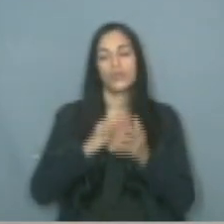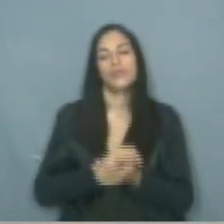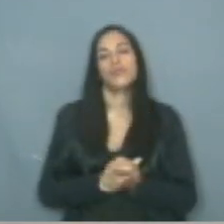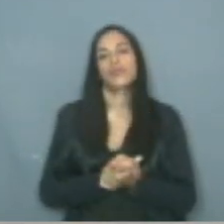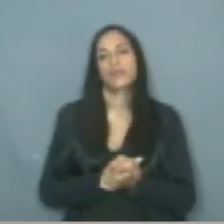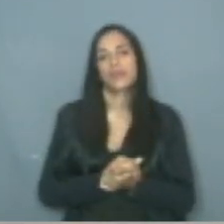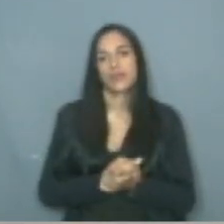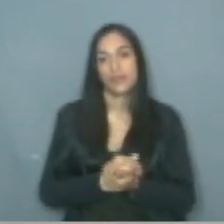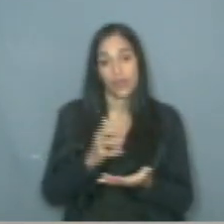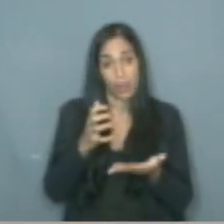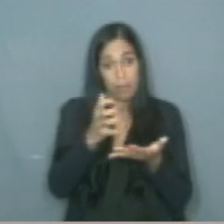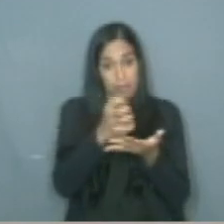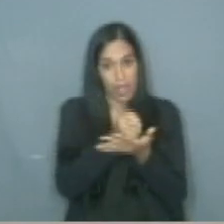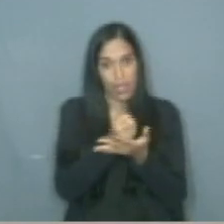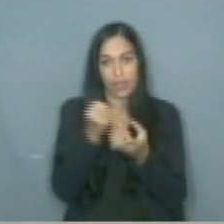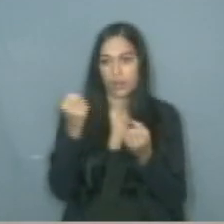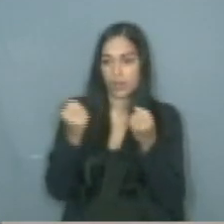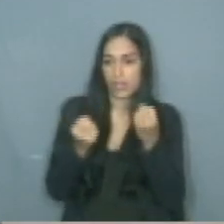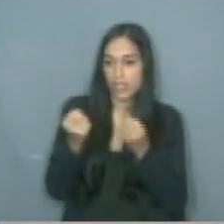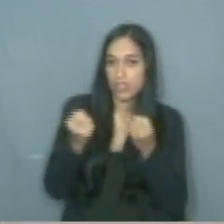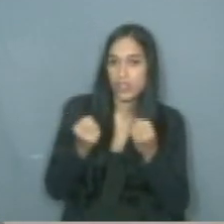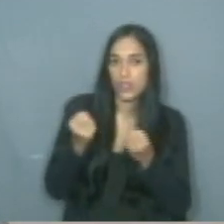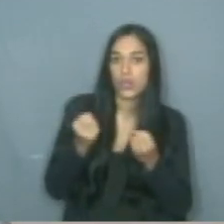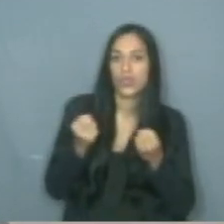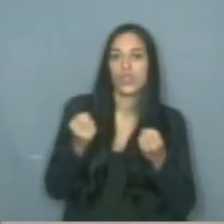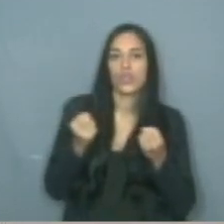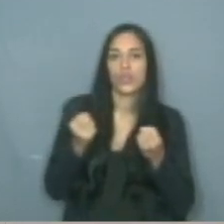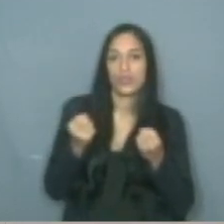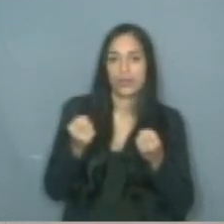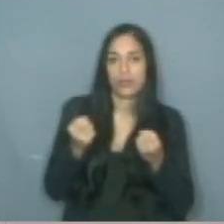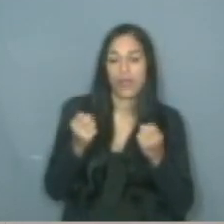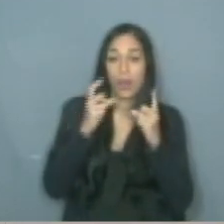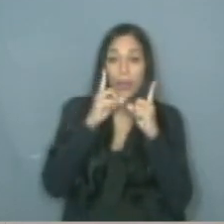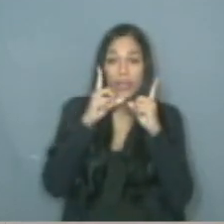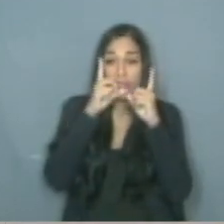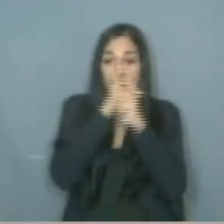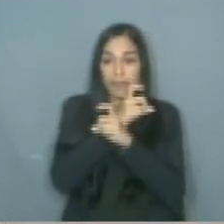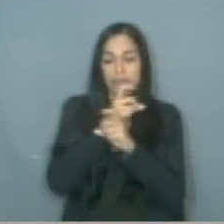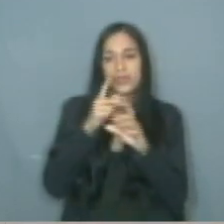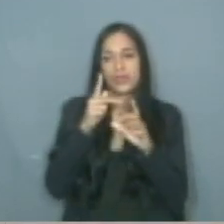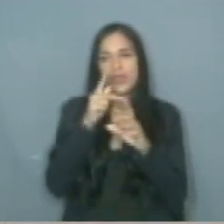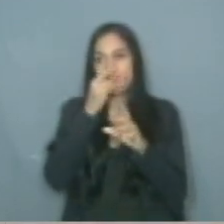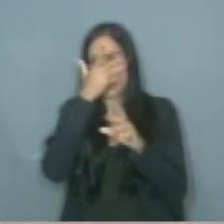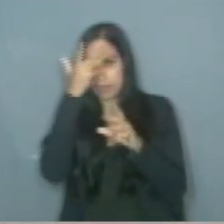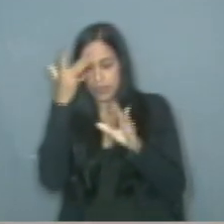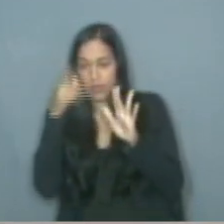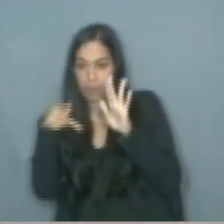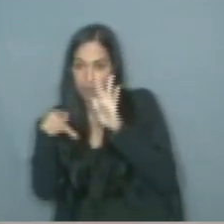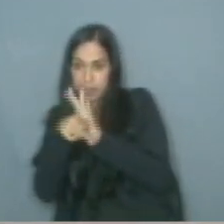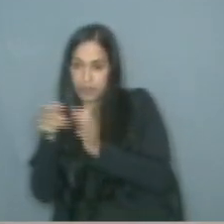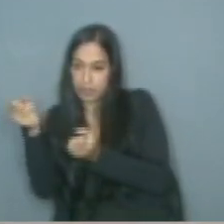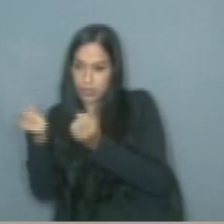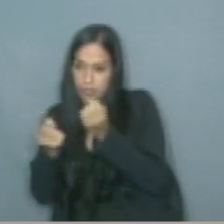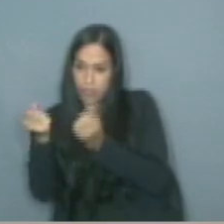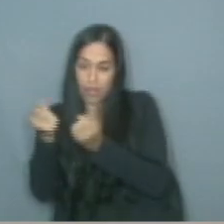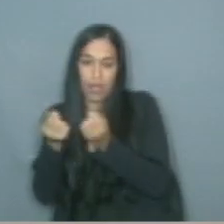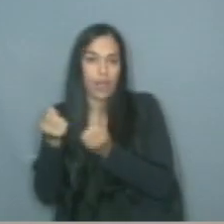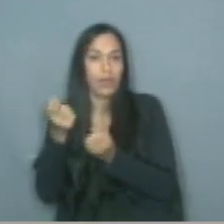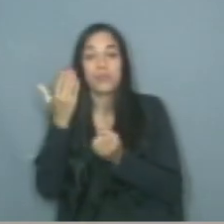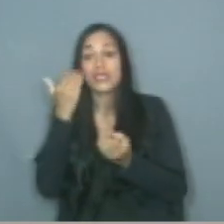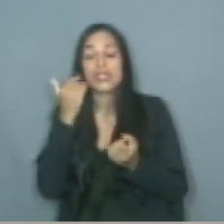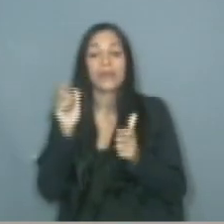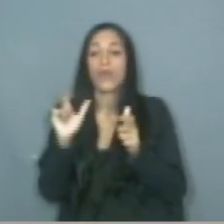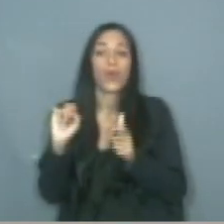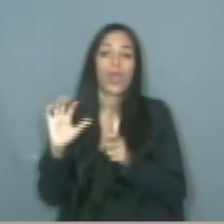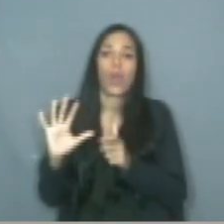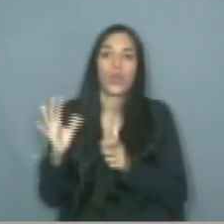após o reboque do veículo uma verdadeira peregrinação do proprietário para saber o que aconteceu, para onde